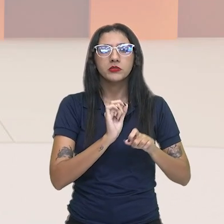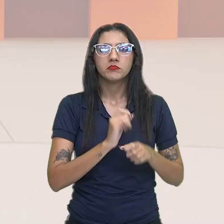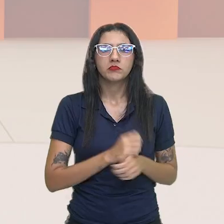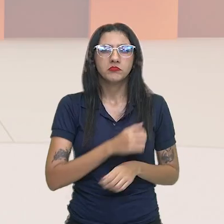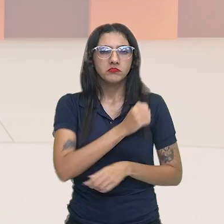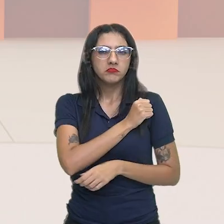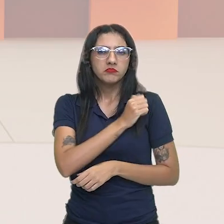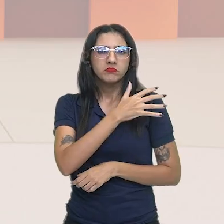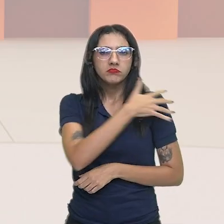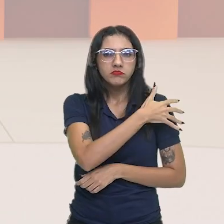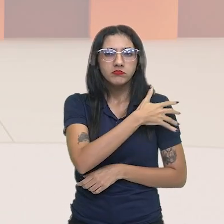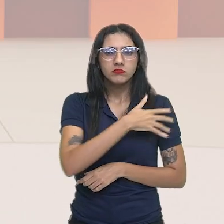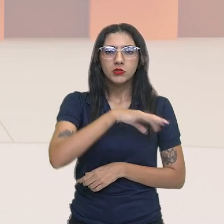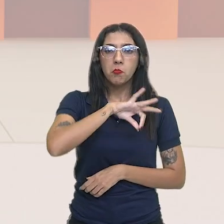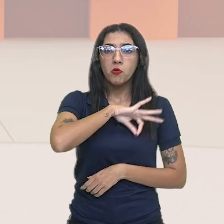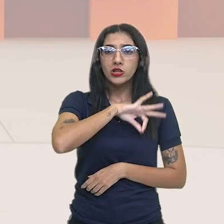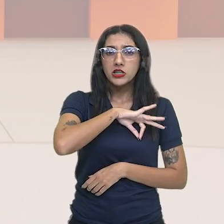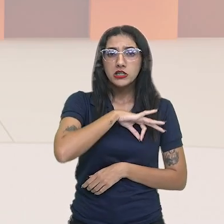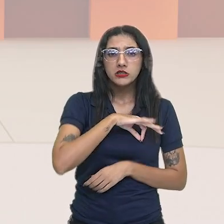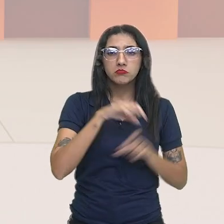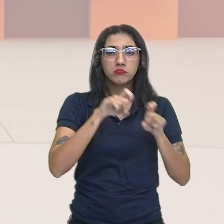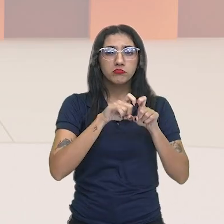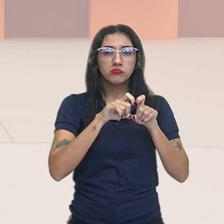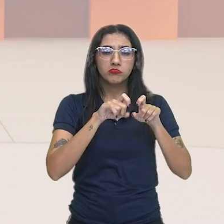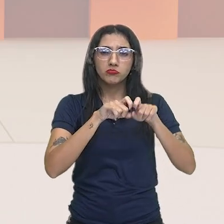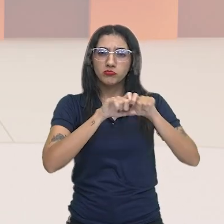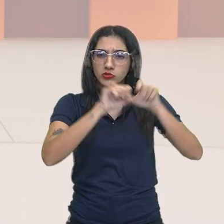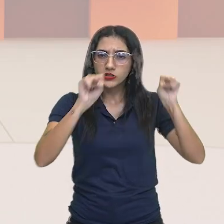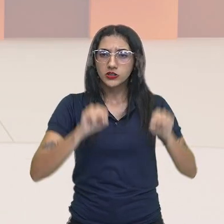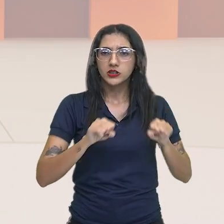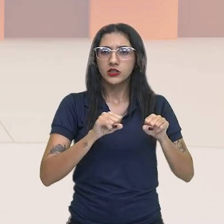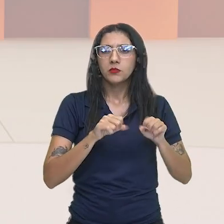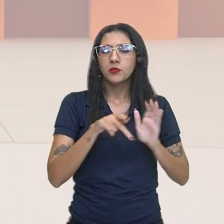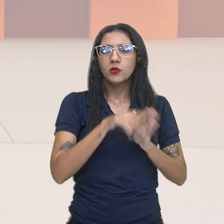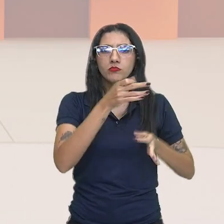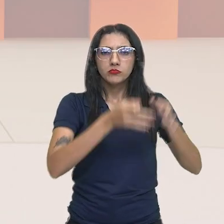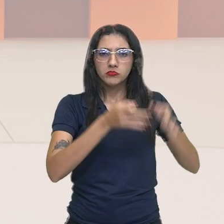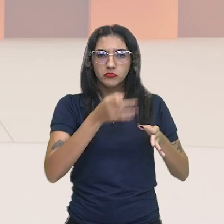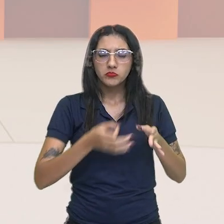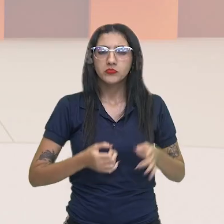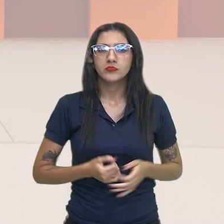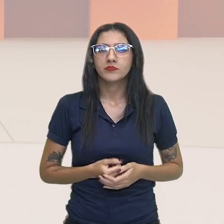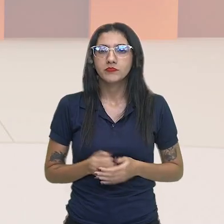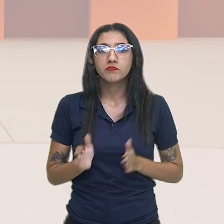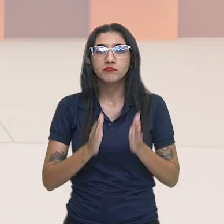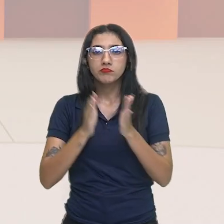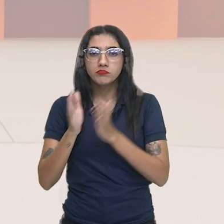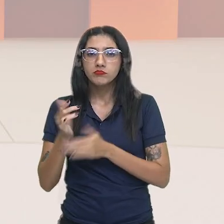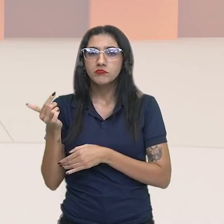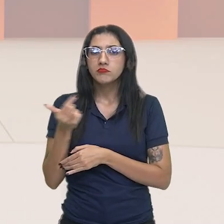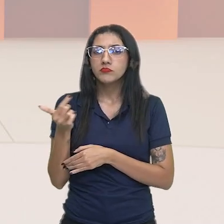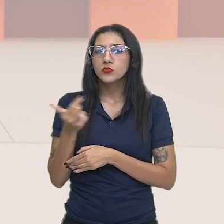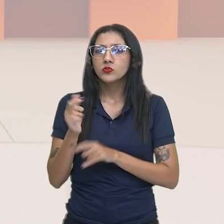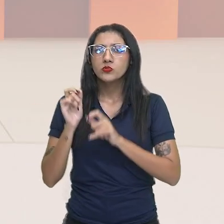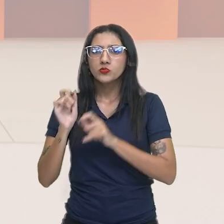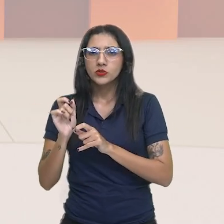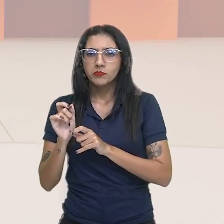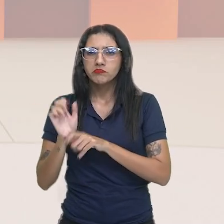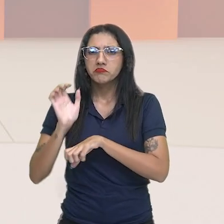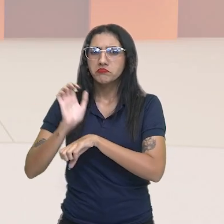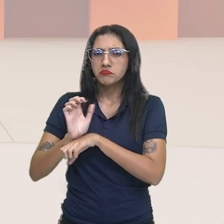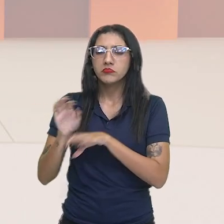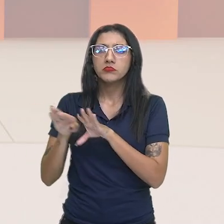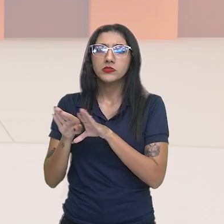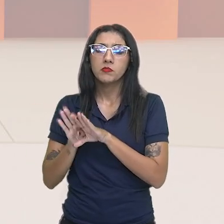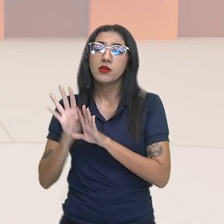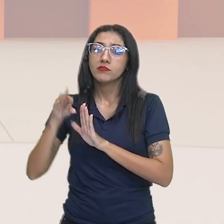Armadas, a polícia e o sistema jurídico, e os aparelhos ideológicos de Estado, que estão aí